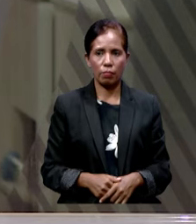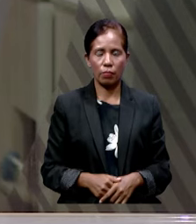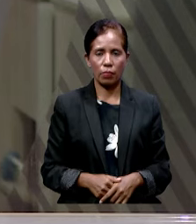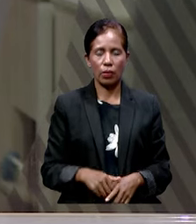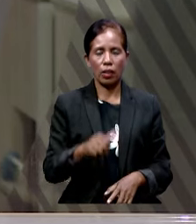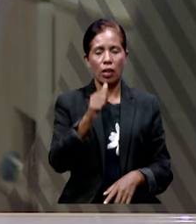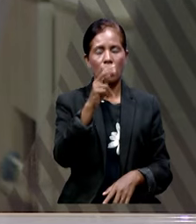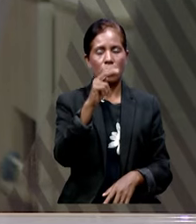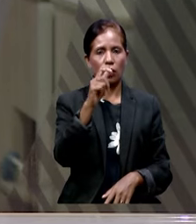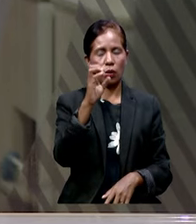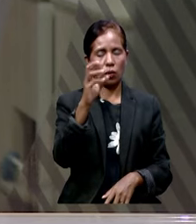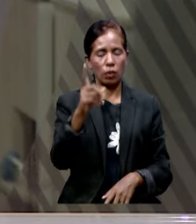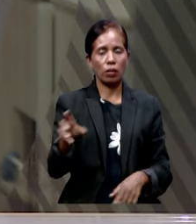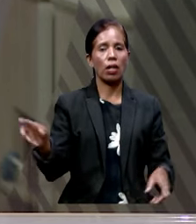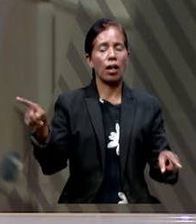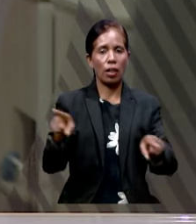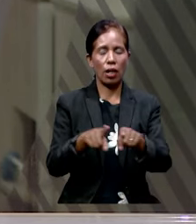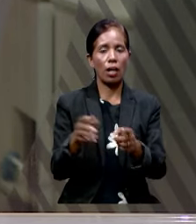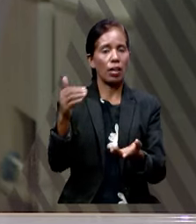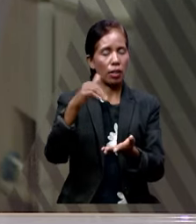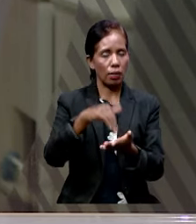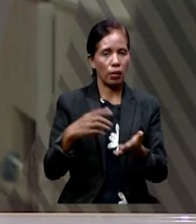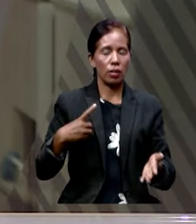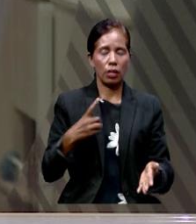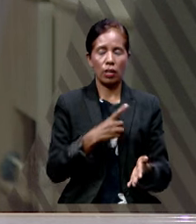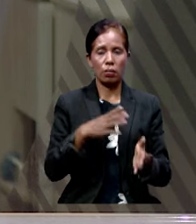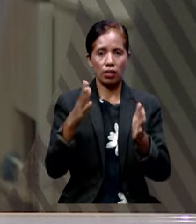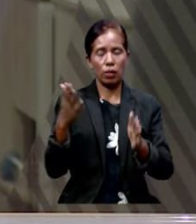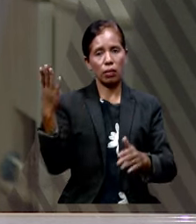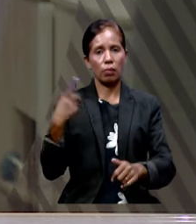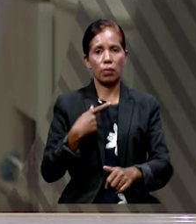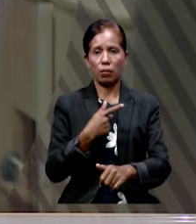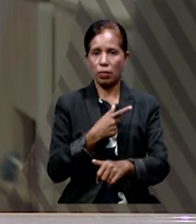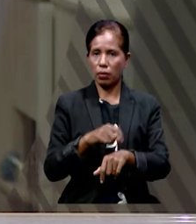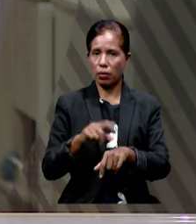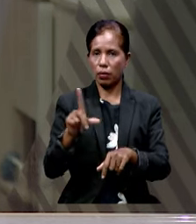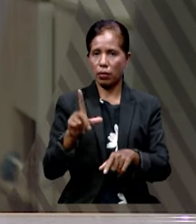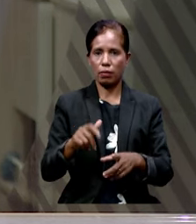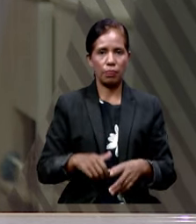Antônio da Conceição retoma posição no lugar deputado efetivo.